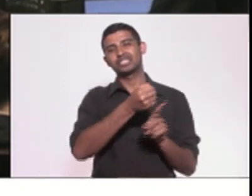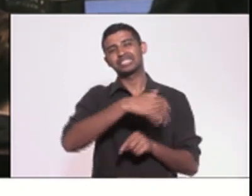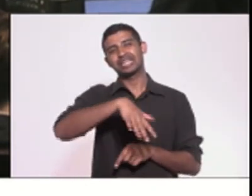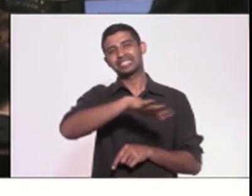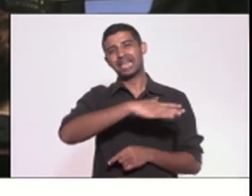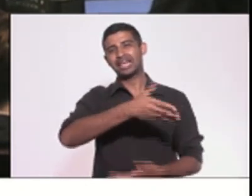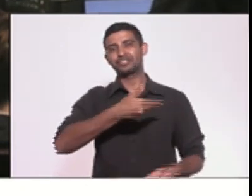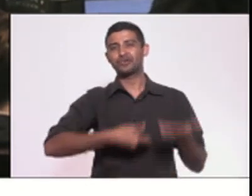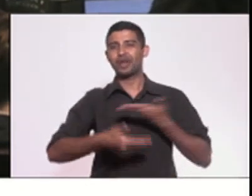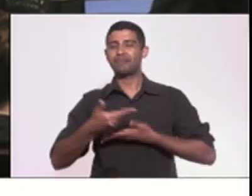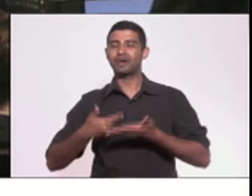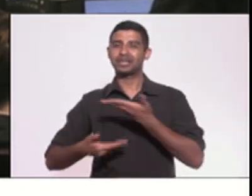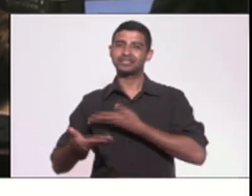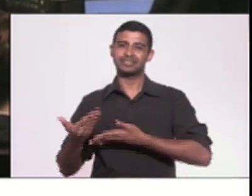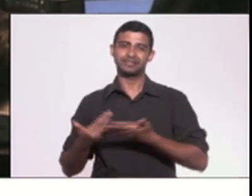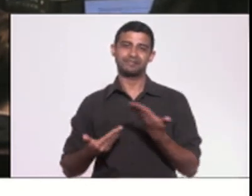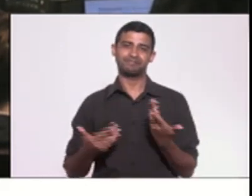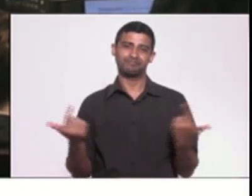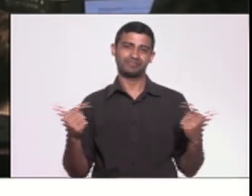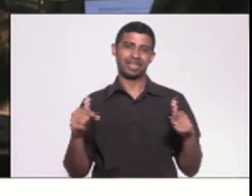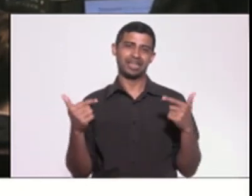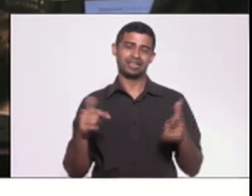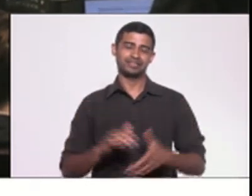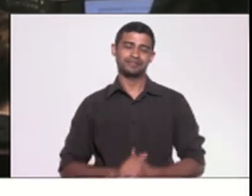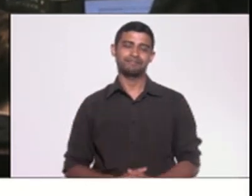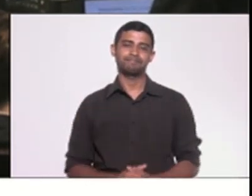participativa da sociedade. Vamos passar.